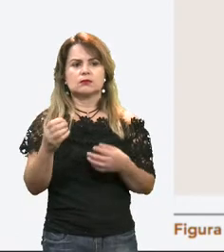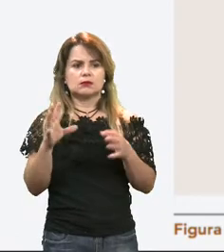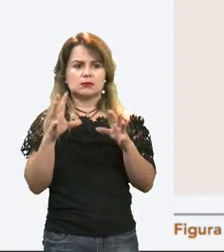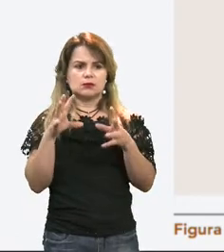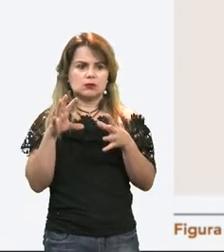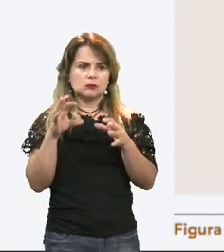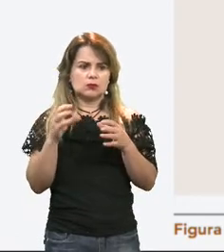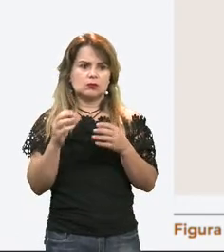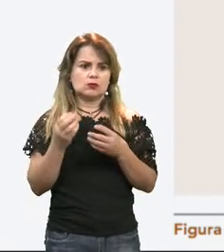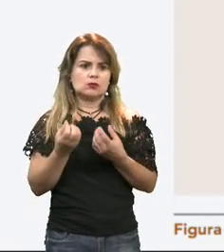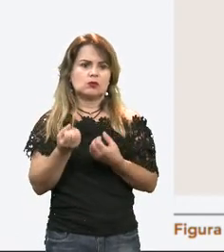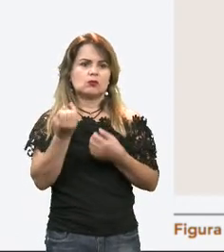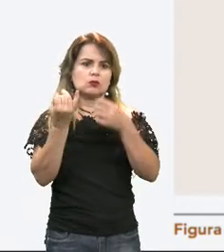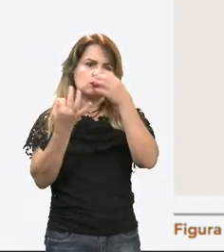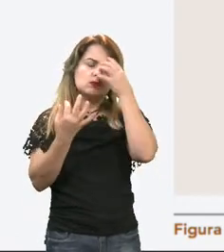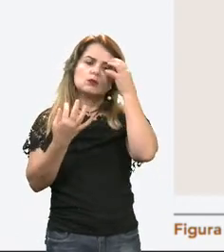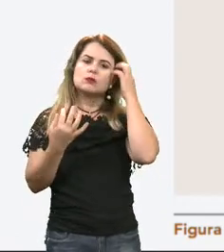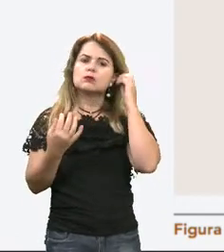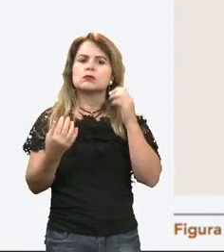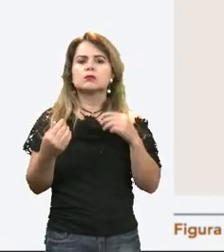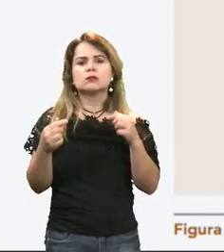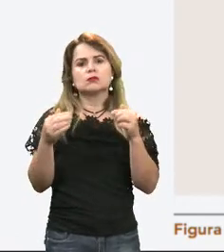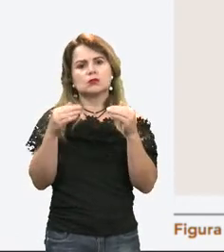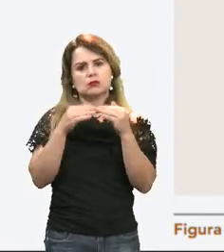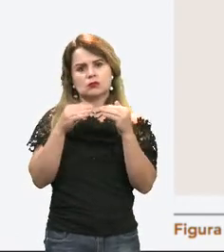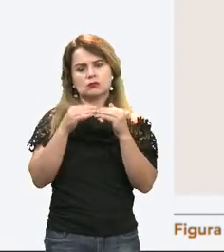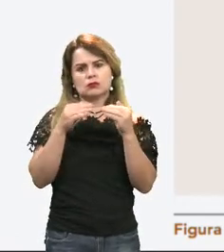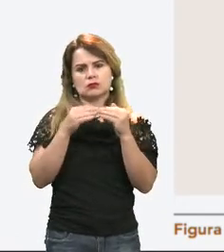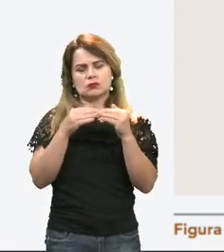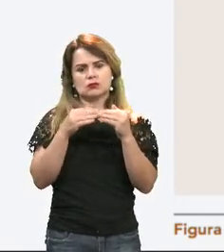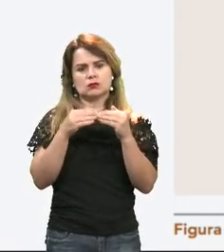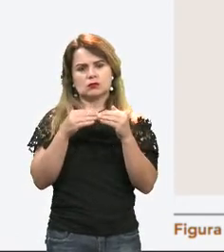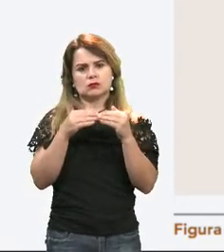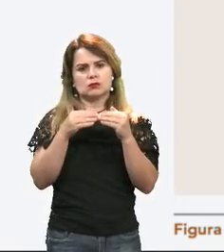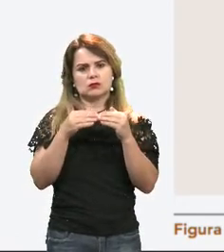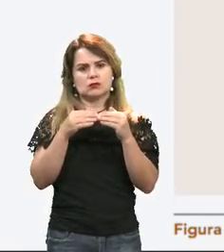ser mediante, como já disse, a clínica. O que é essa tabela?